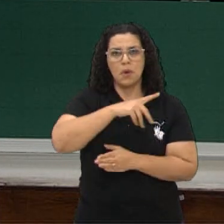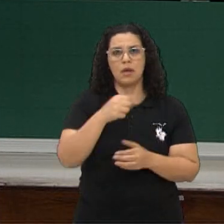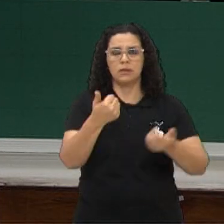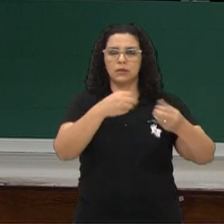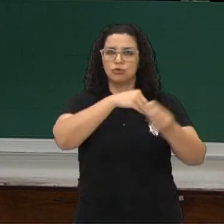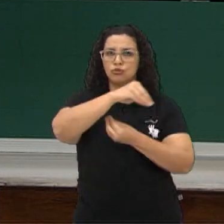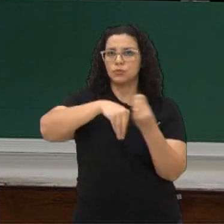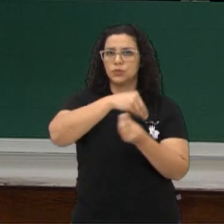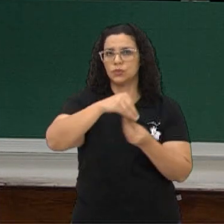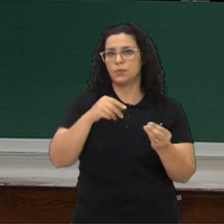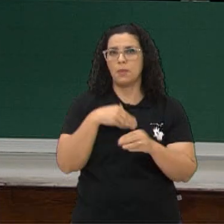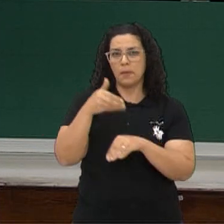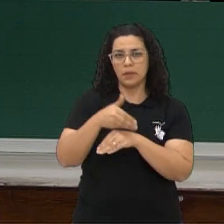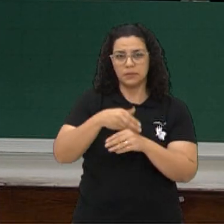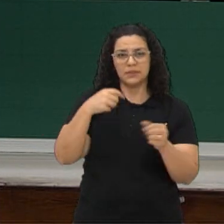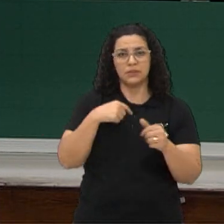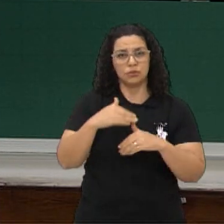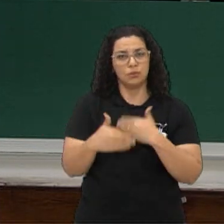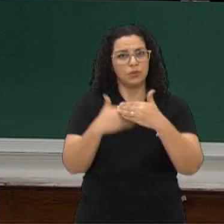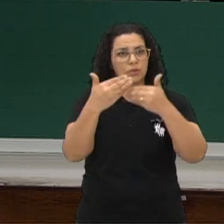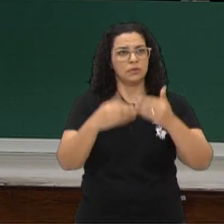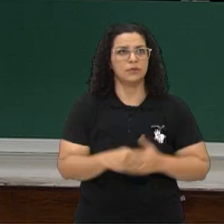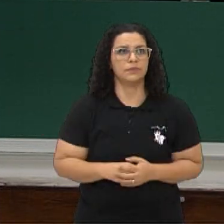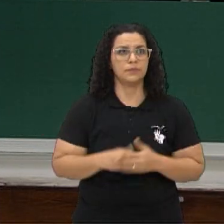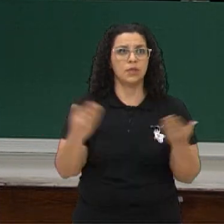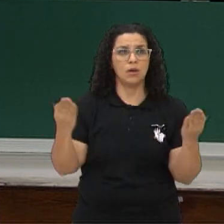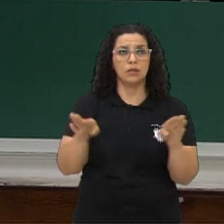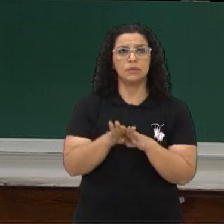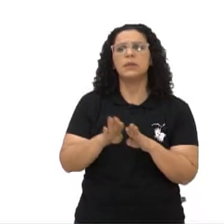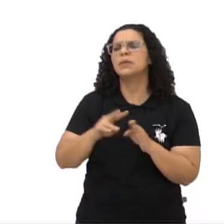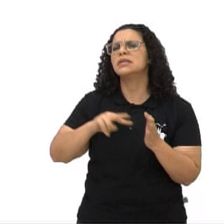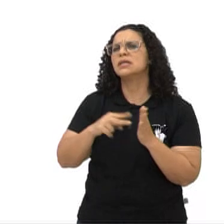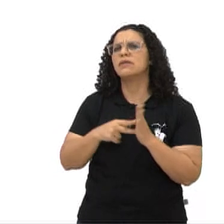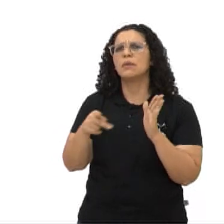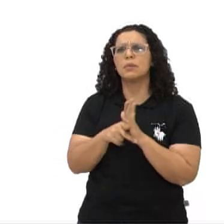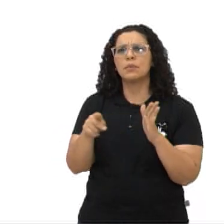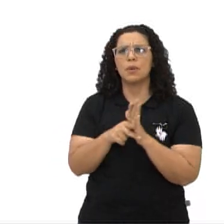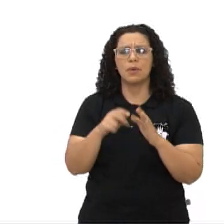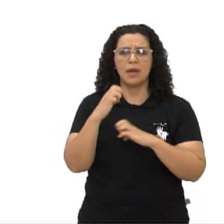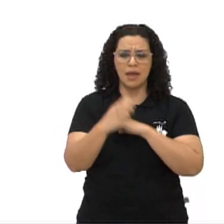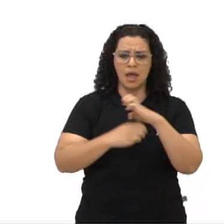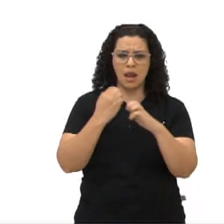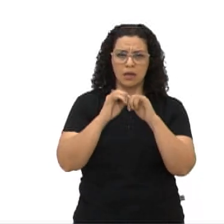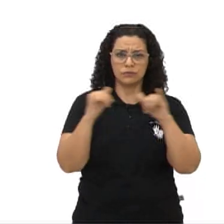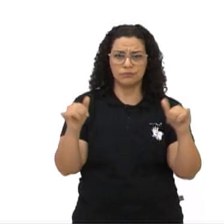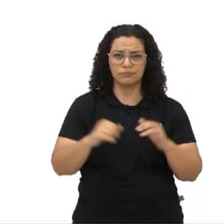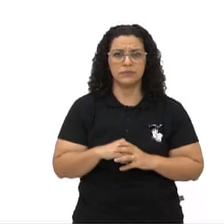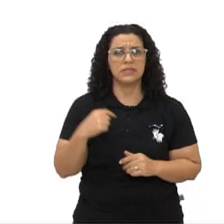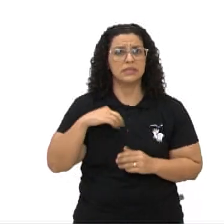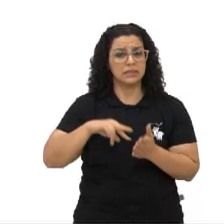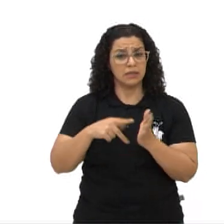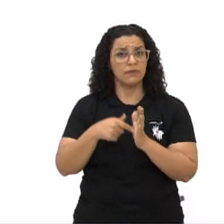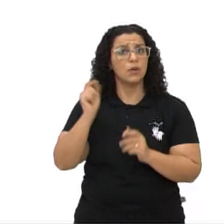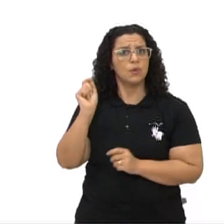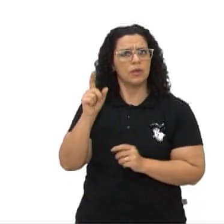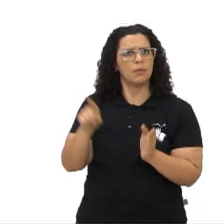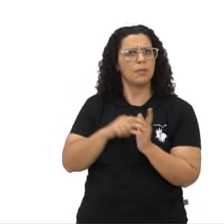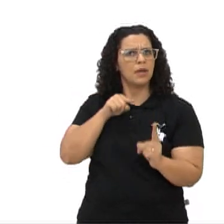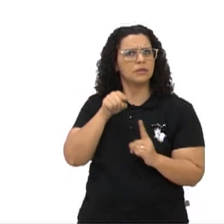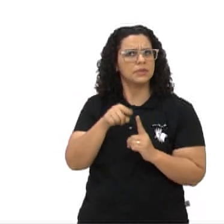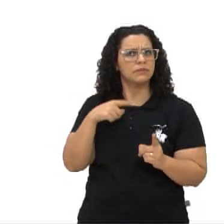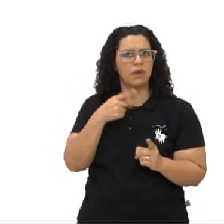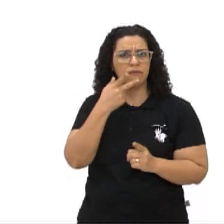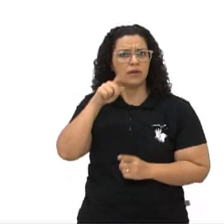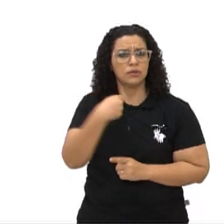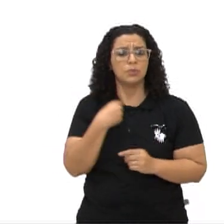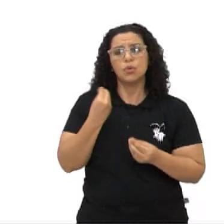dentro das substâncias participantes. E aí, para que serve essa eletrólise antes da gente chegar no ponto de falar